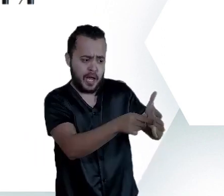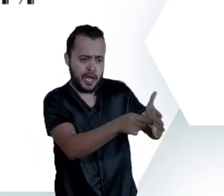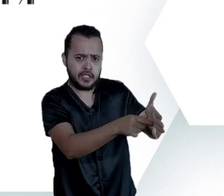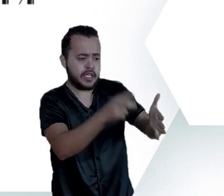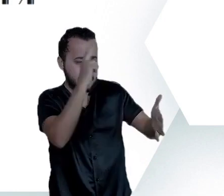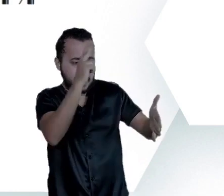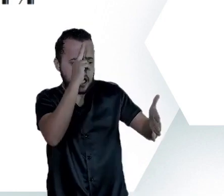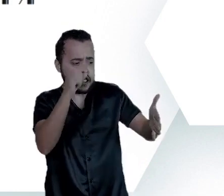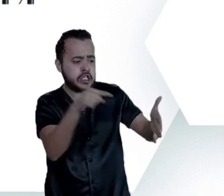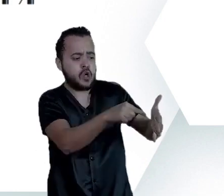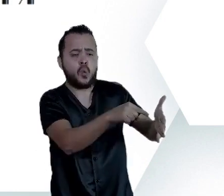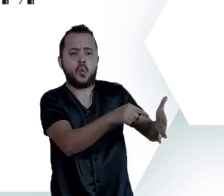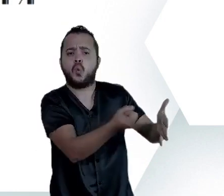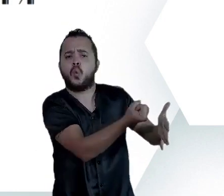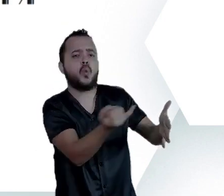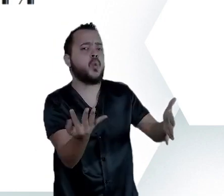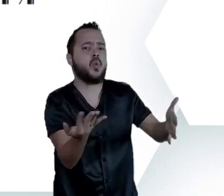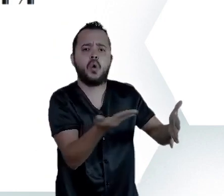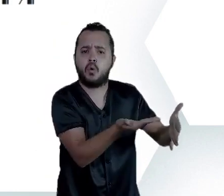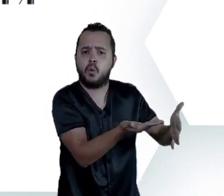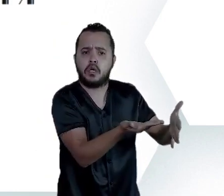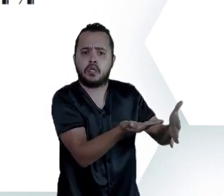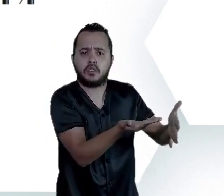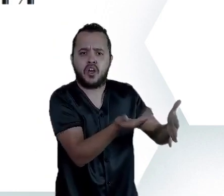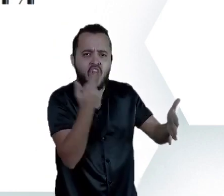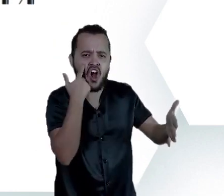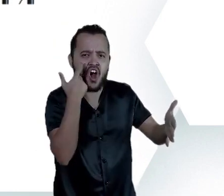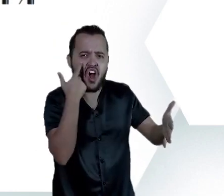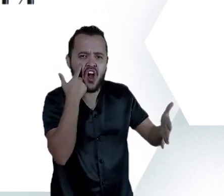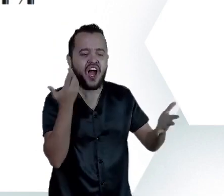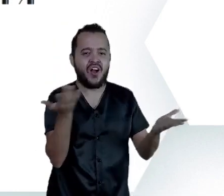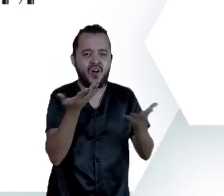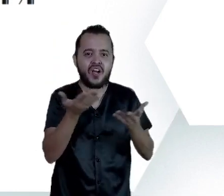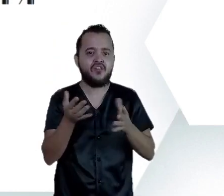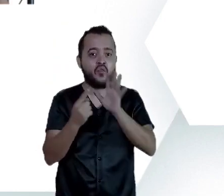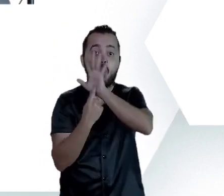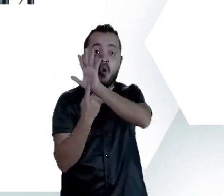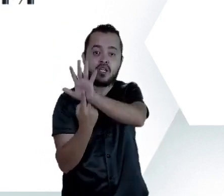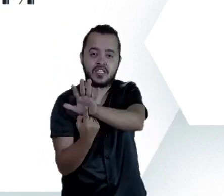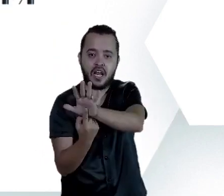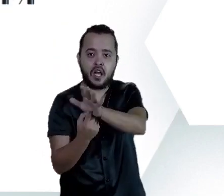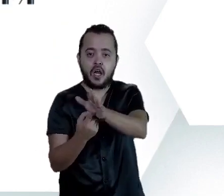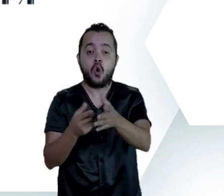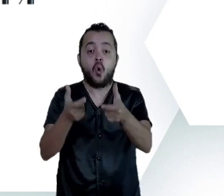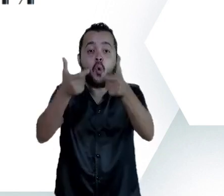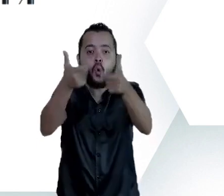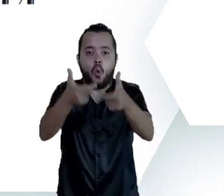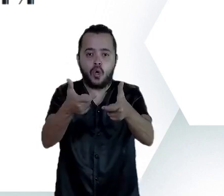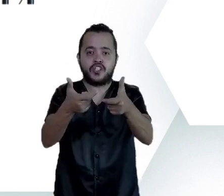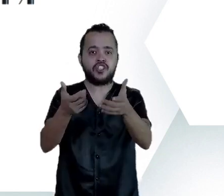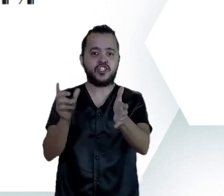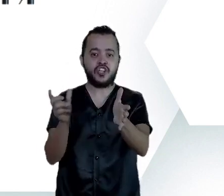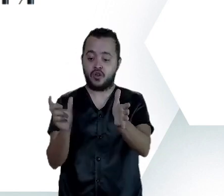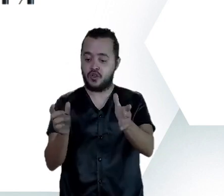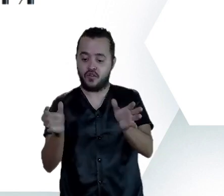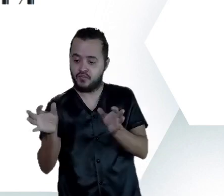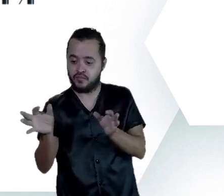a tensão da tomada. Vem aqui comigo que eu vou verificar, vou mostrar para vocês exatamente onde colocar para